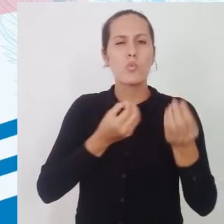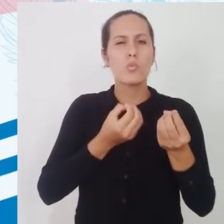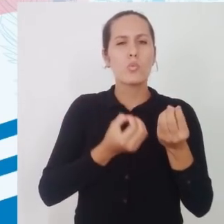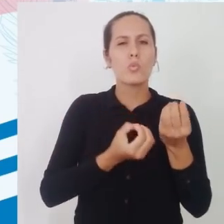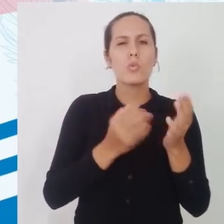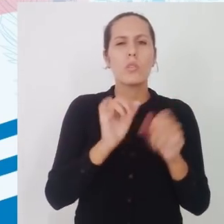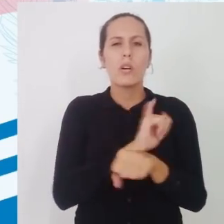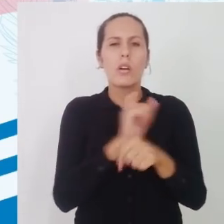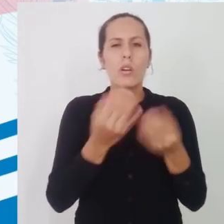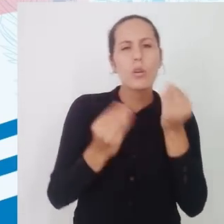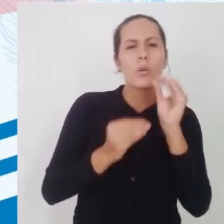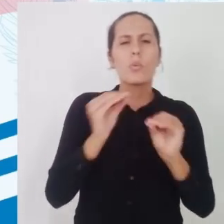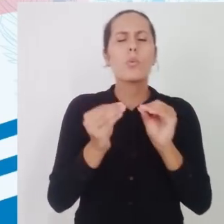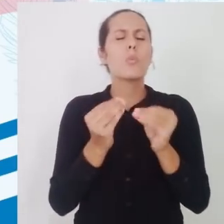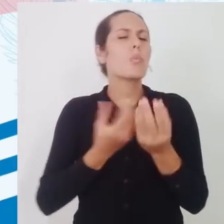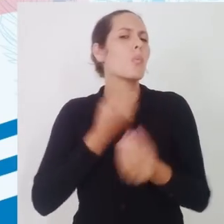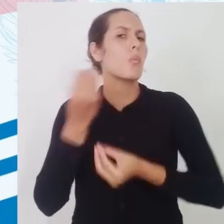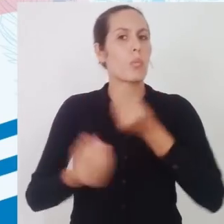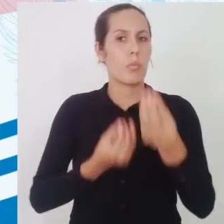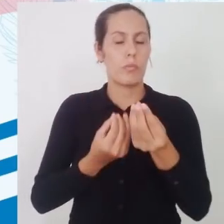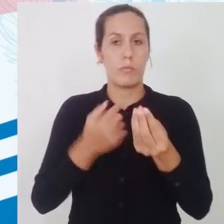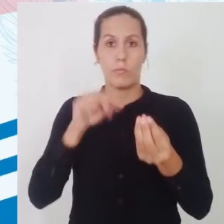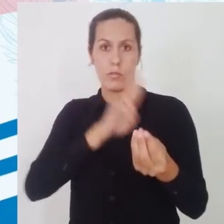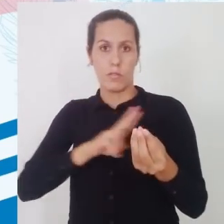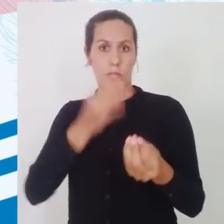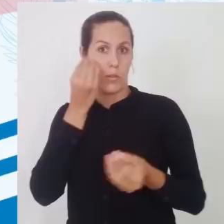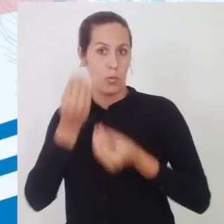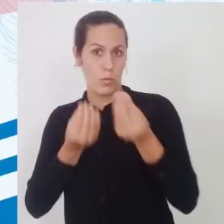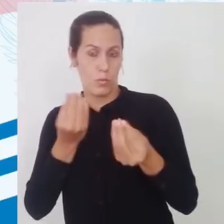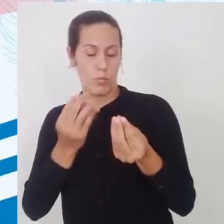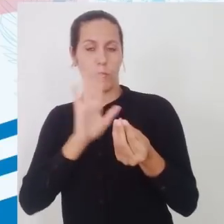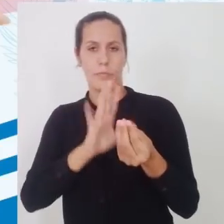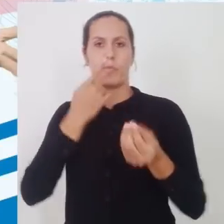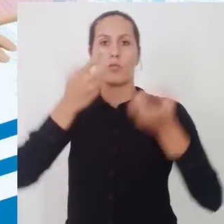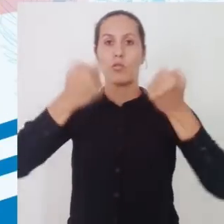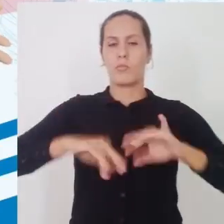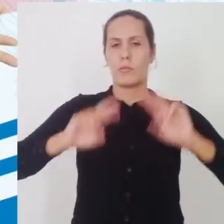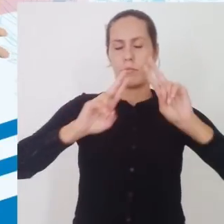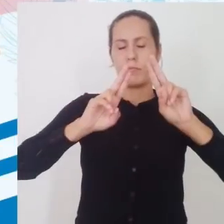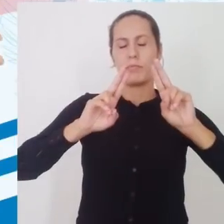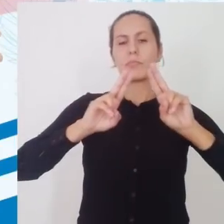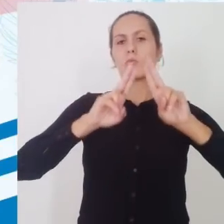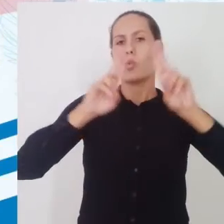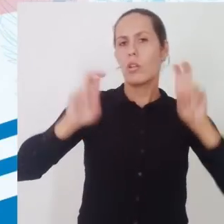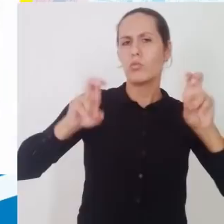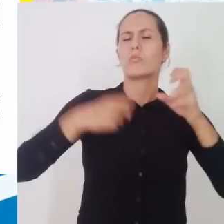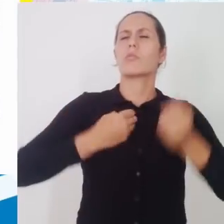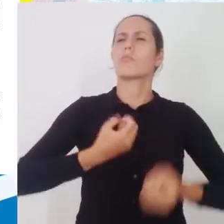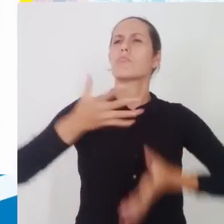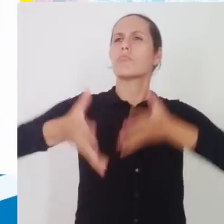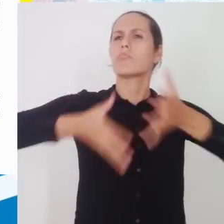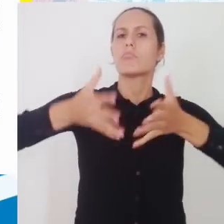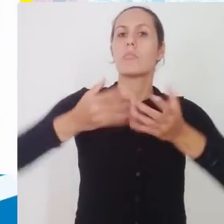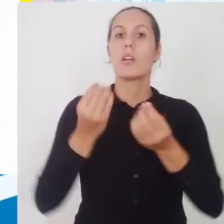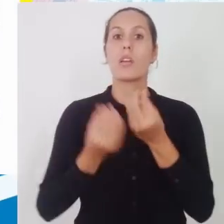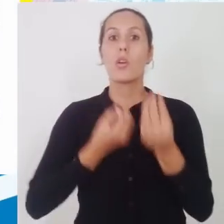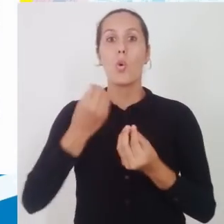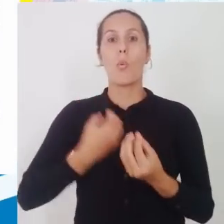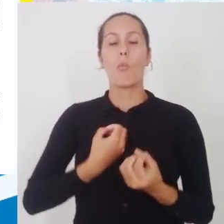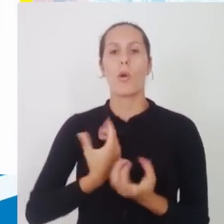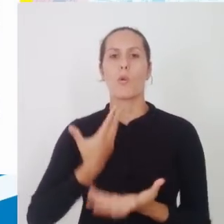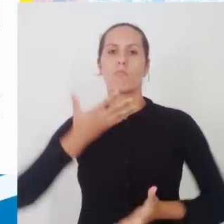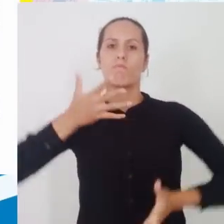esse assunto tem tudo a ver com a finalidade do texto, ou seja, o porquê dele ter sido produzido. E agora a gente vai